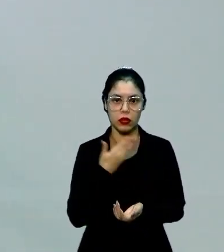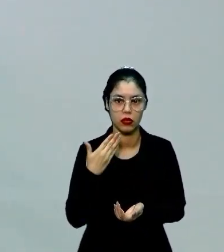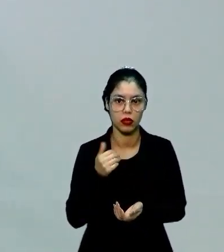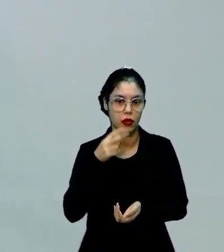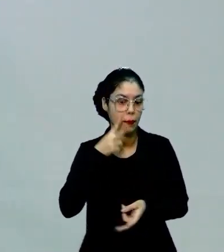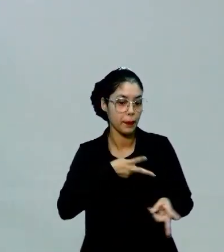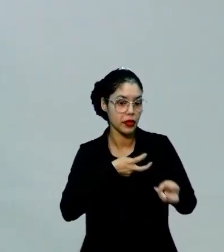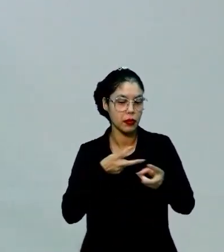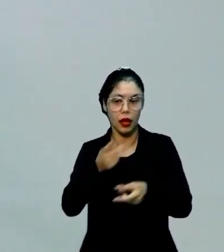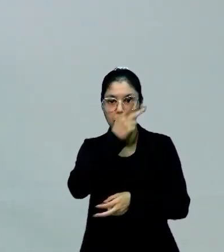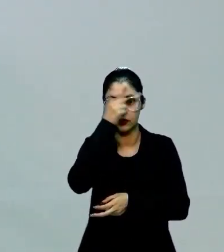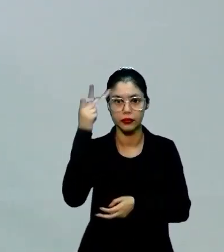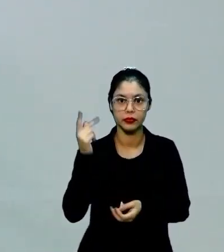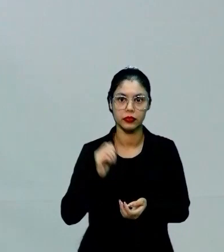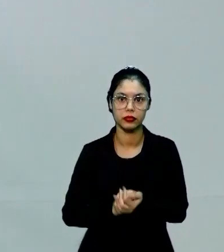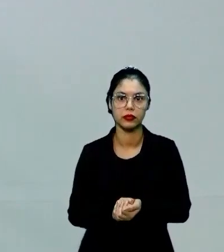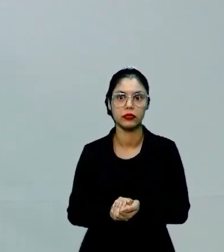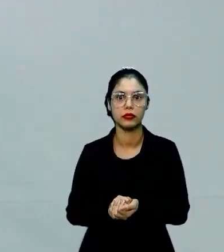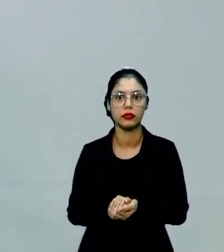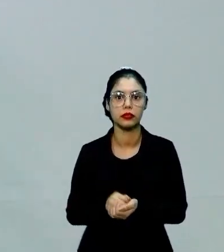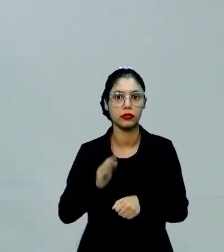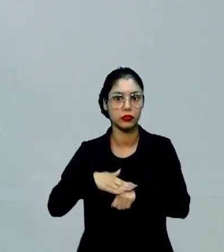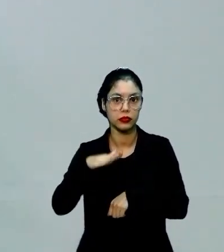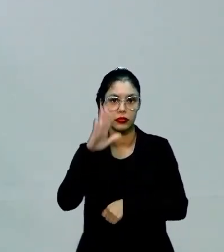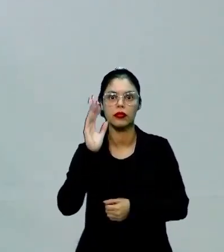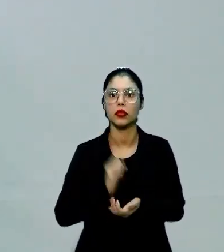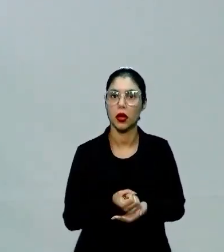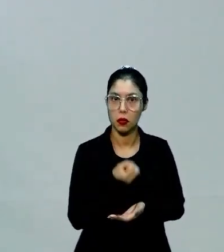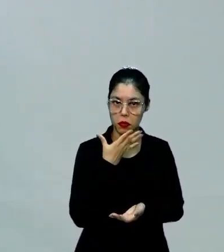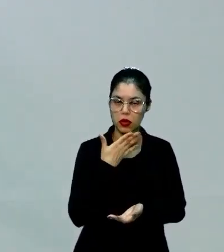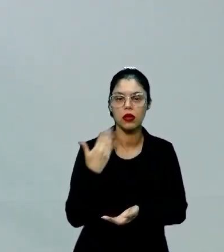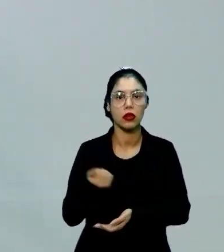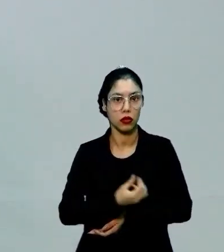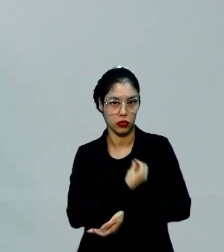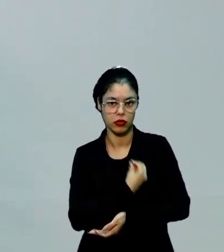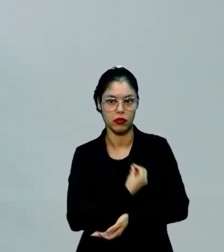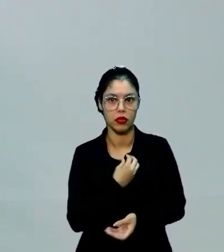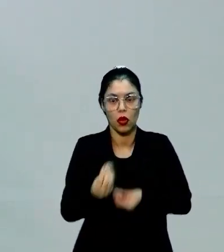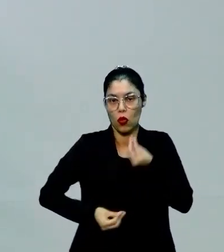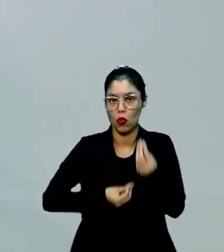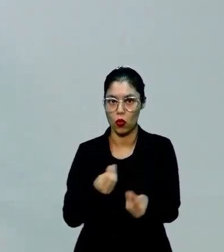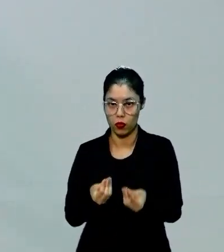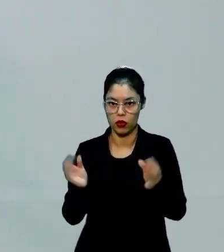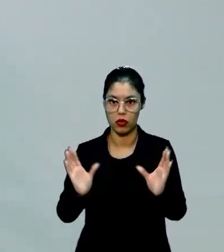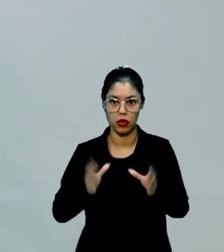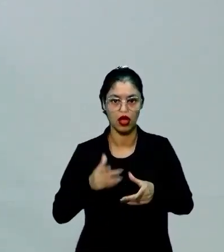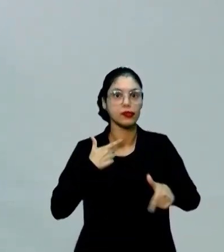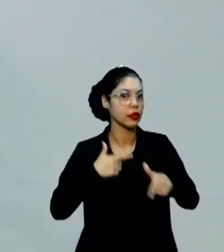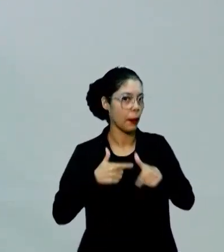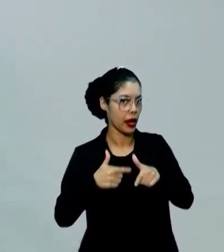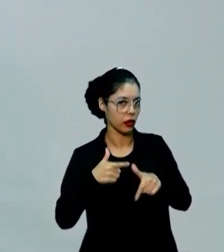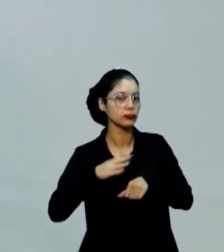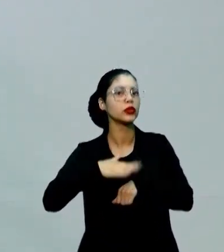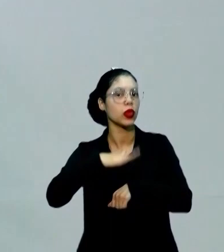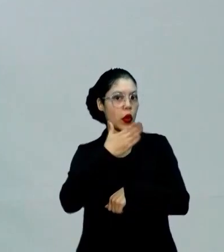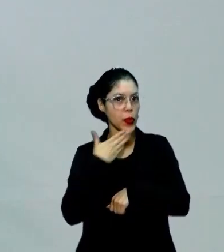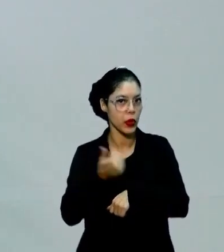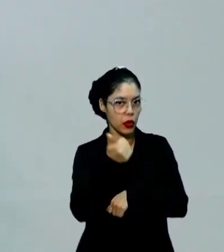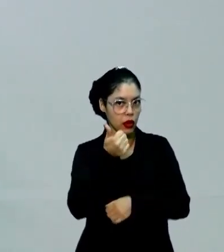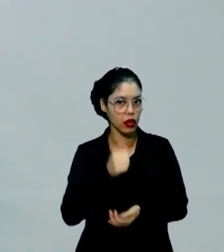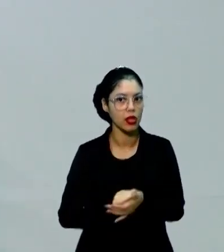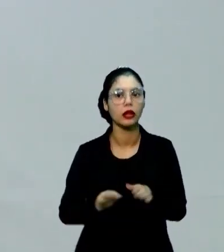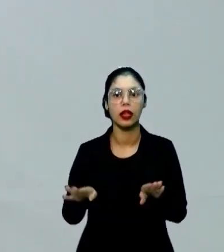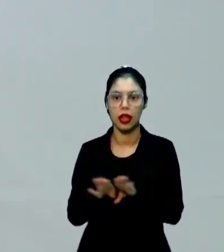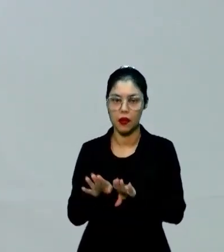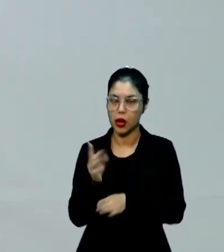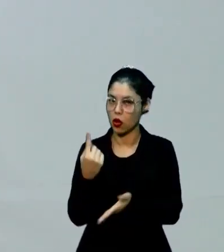que essas pessoas eram as pessoas mais bem-sucedidas, tanto na condição de trabalhadores e principalmente